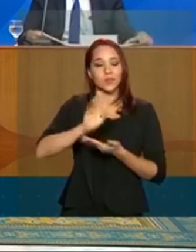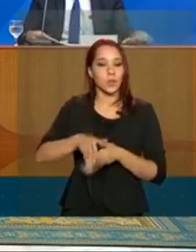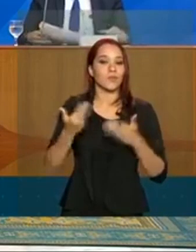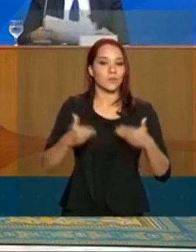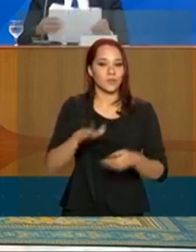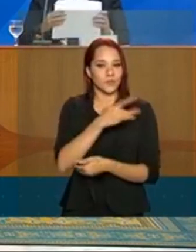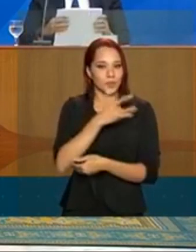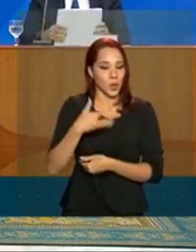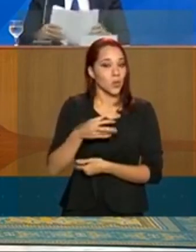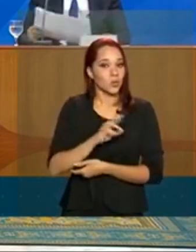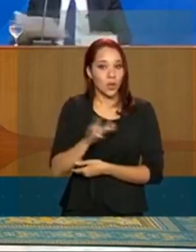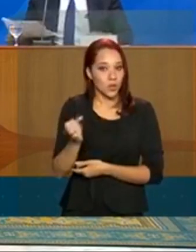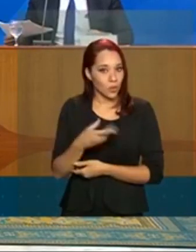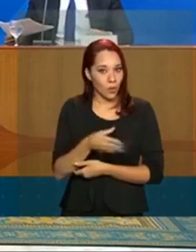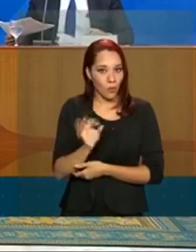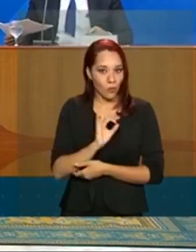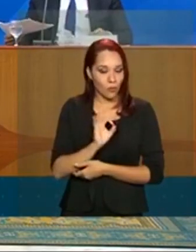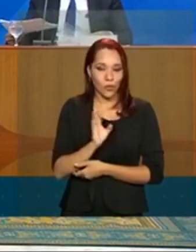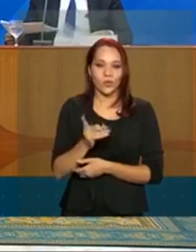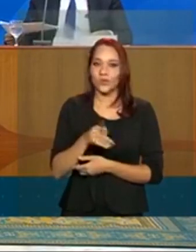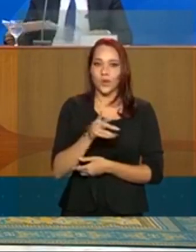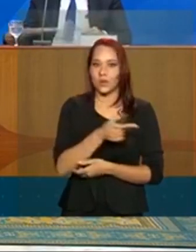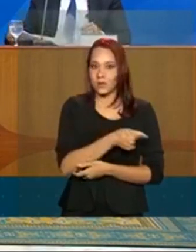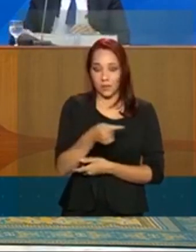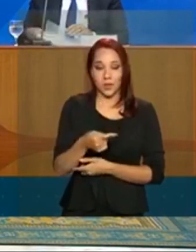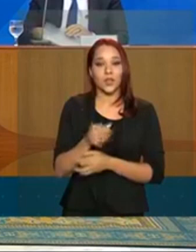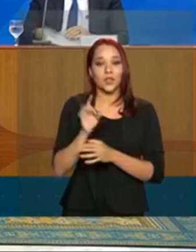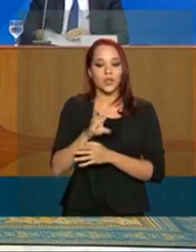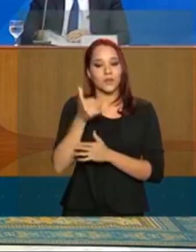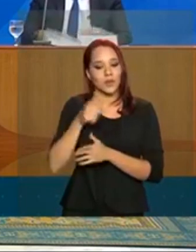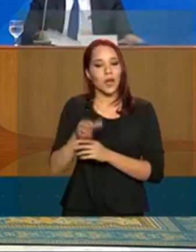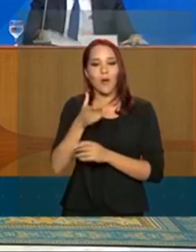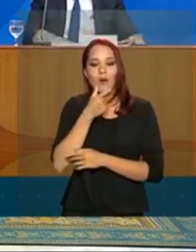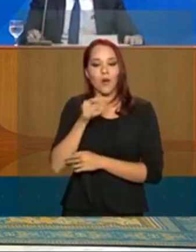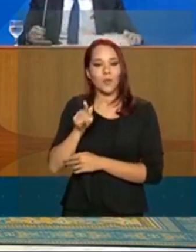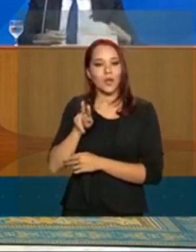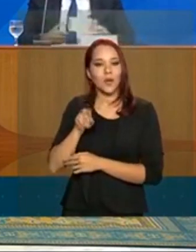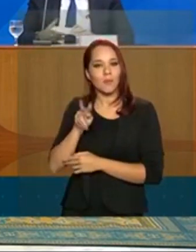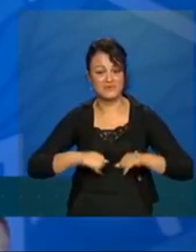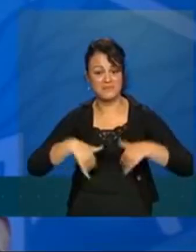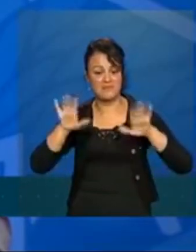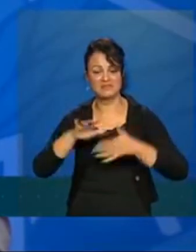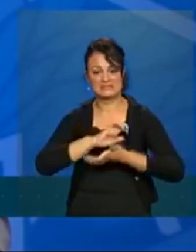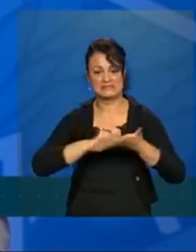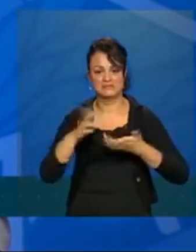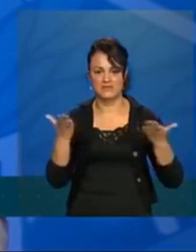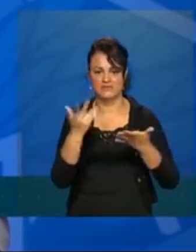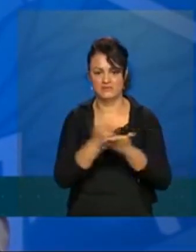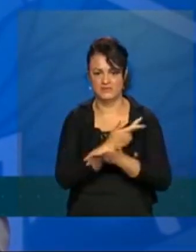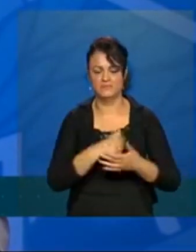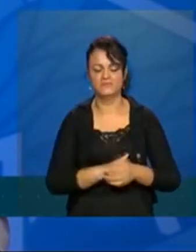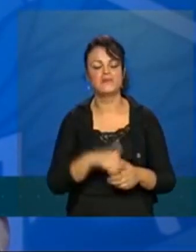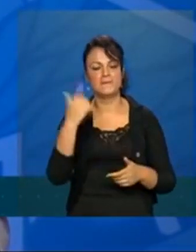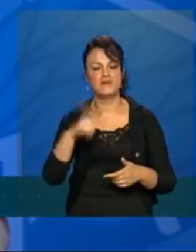braga neto deve ficar em isolamento até novo teste e avaliação médica ainda segundo a nota ele vai continuar cumprindo a sua